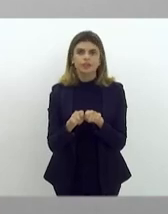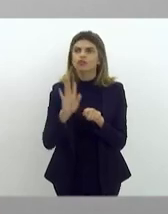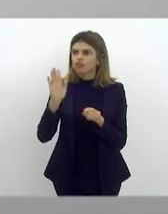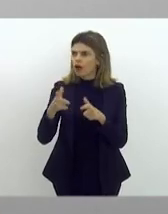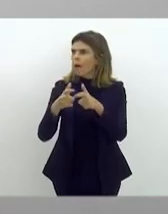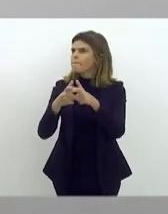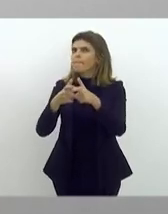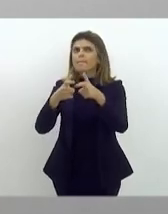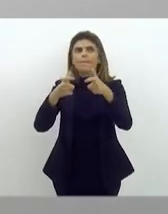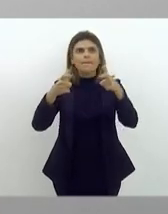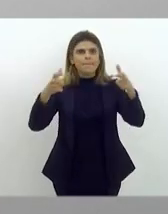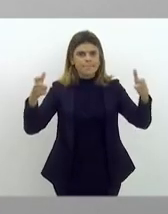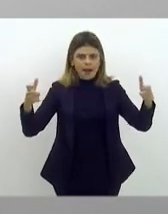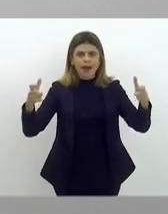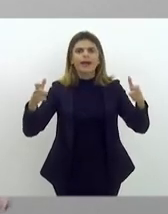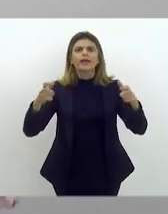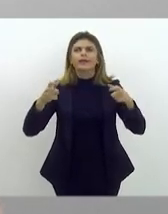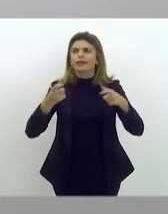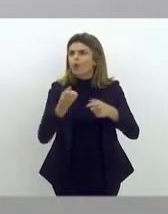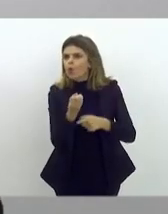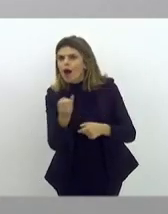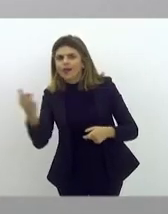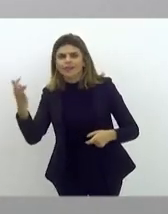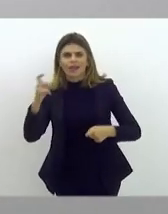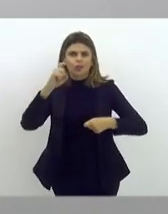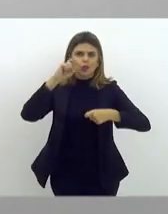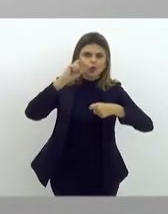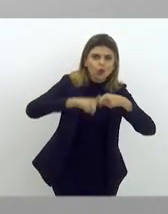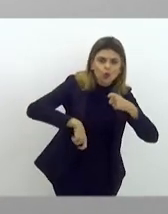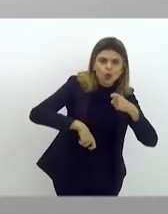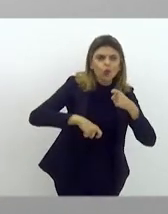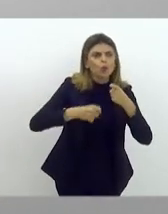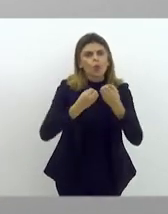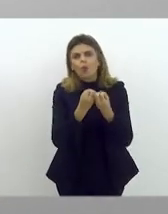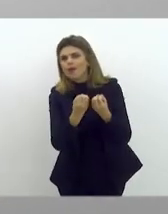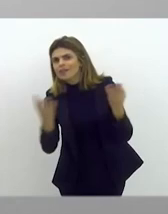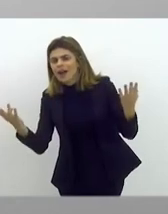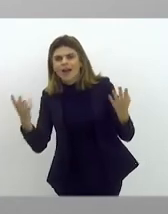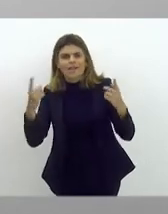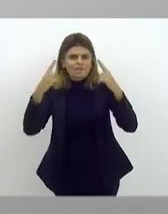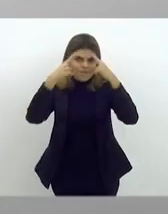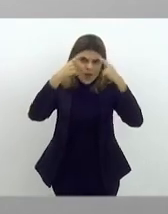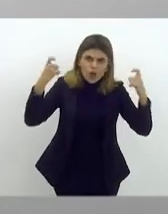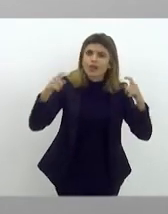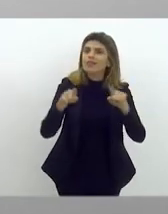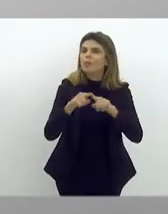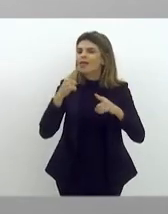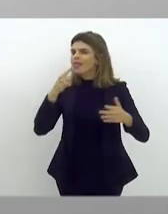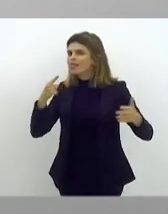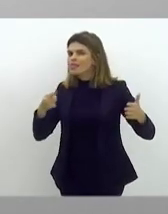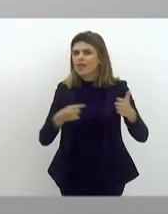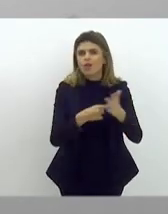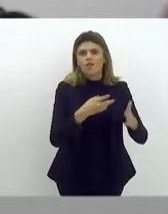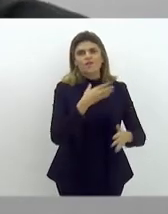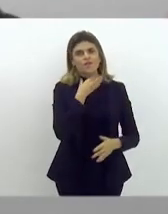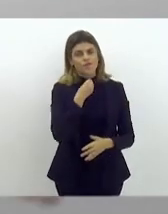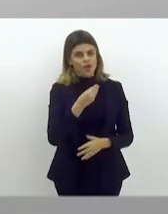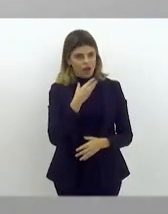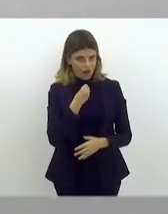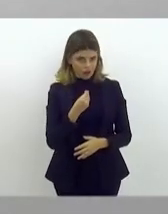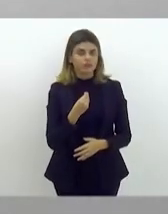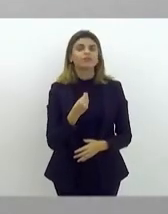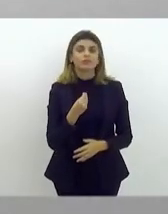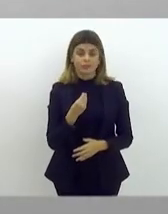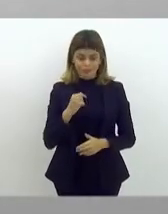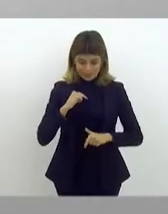crescendo no número de assédio número de estupro de estupro de violência mas também o caso de danças falsas e isso nos faz